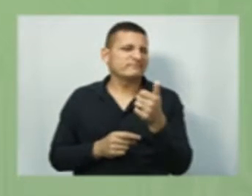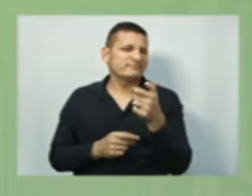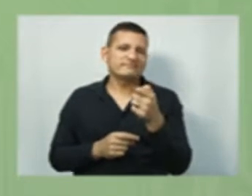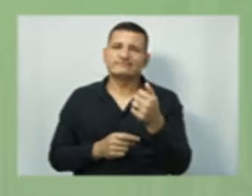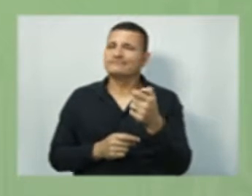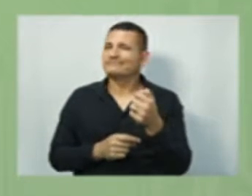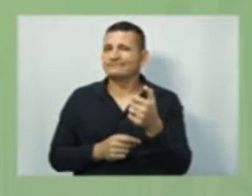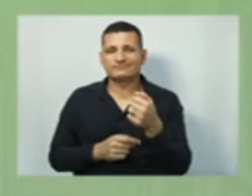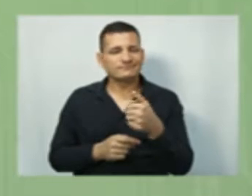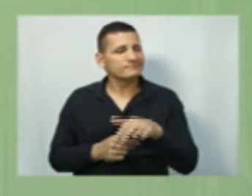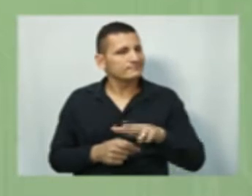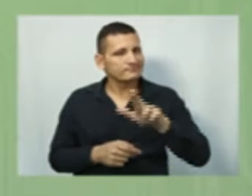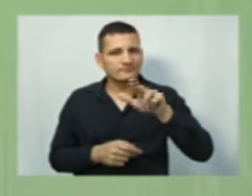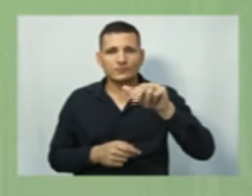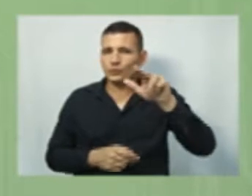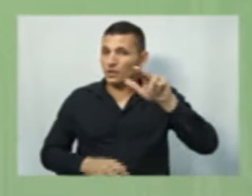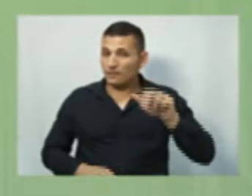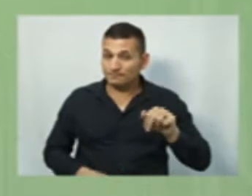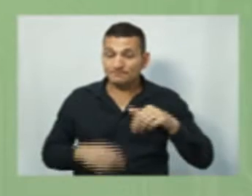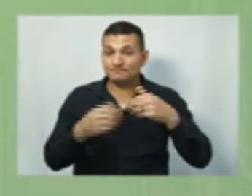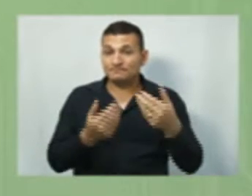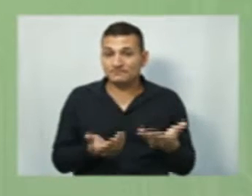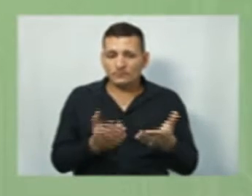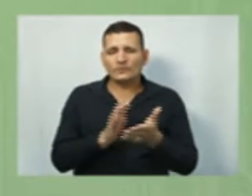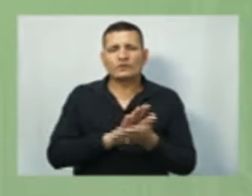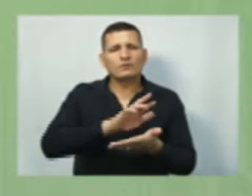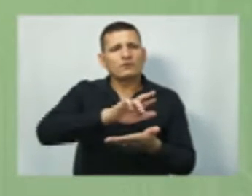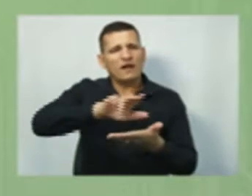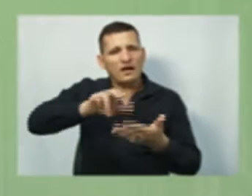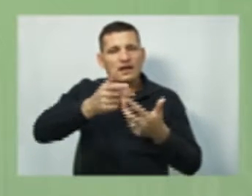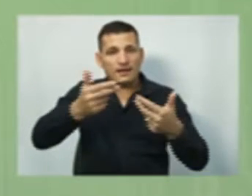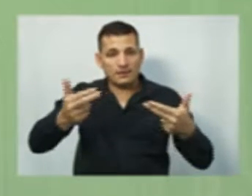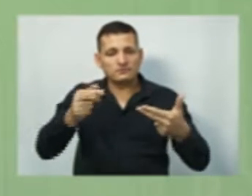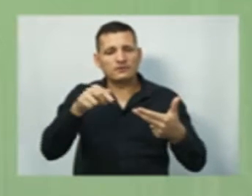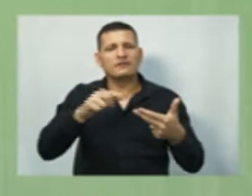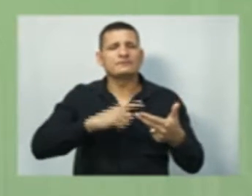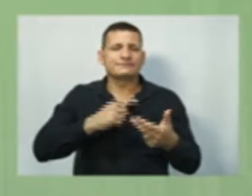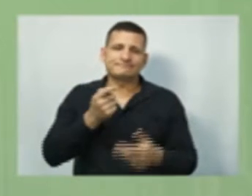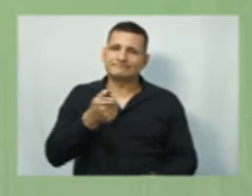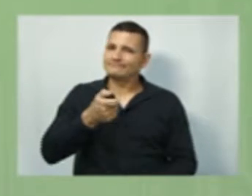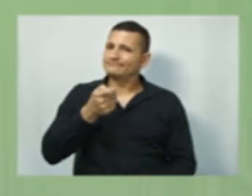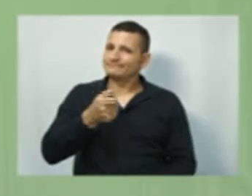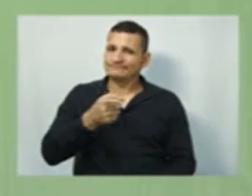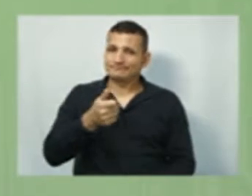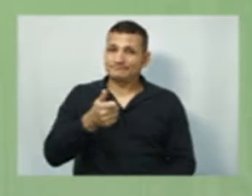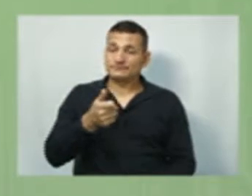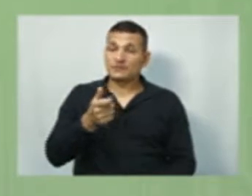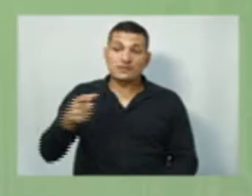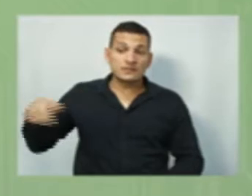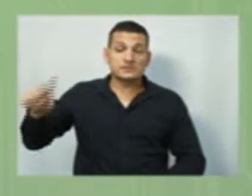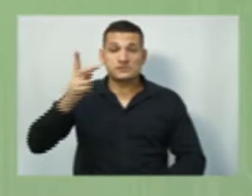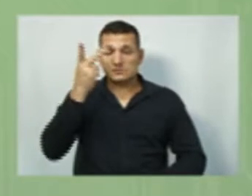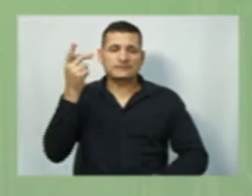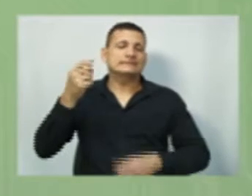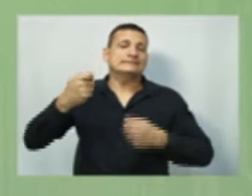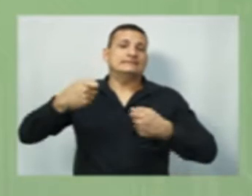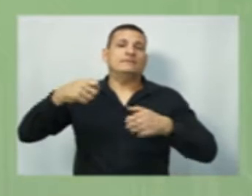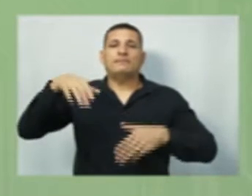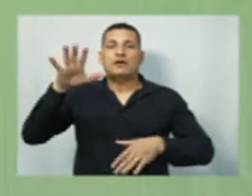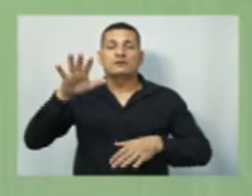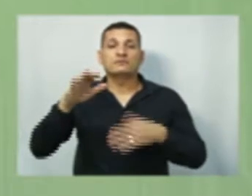acontece. Normalmente, os recursos são escassos em relação às necessidades. Os economistas,